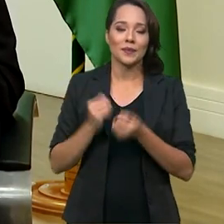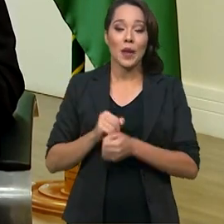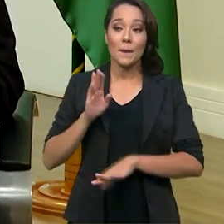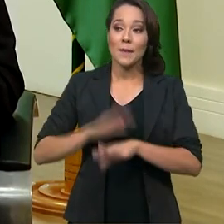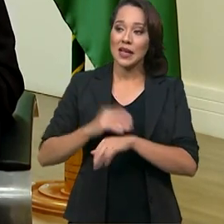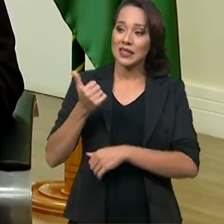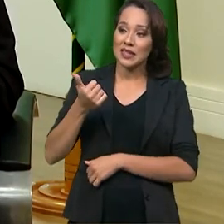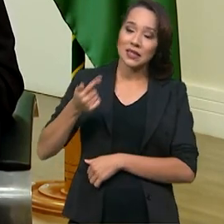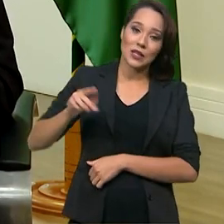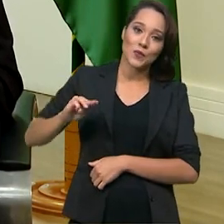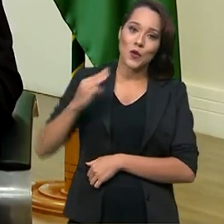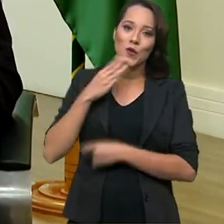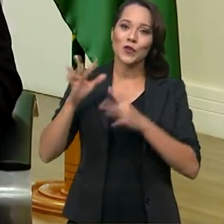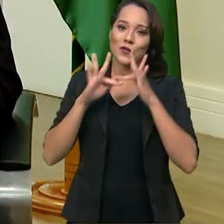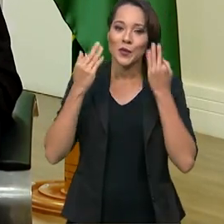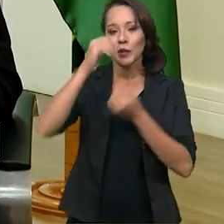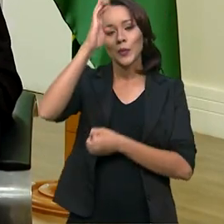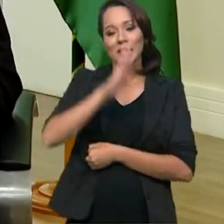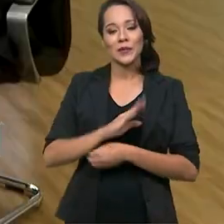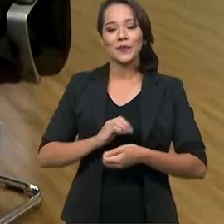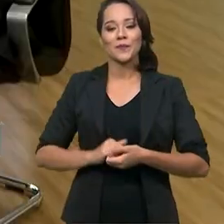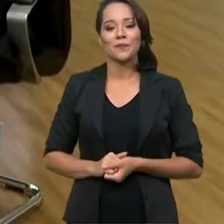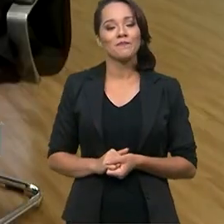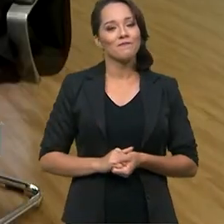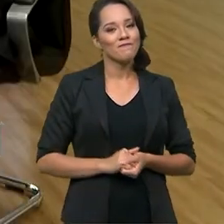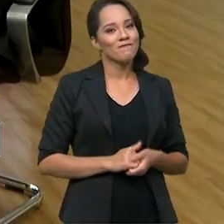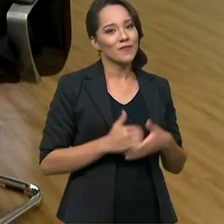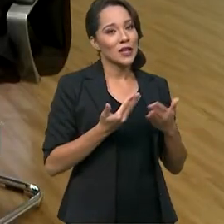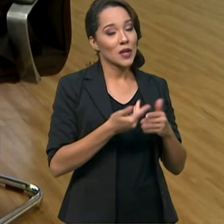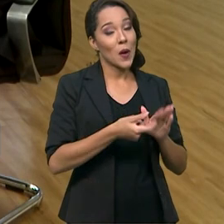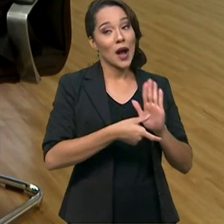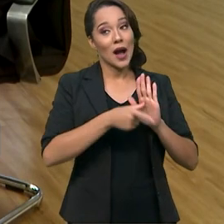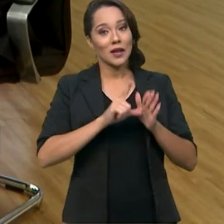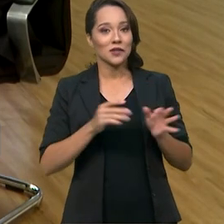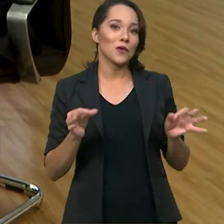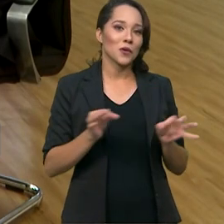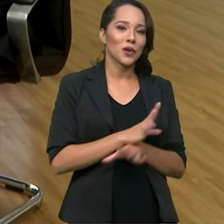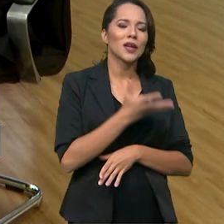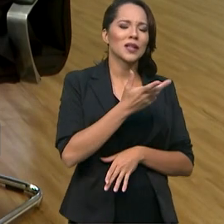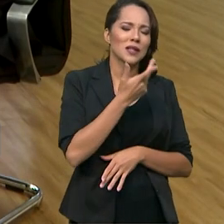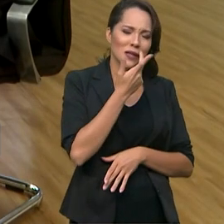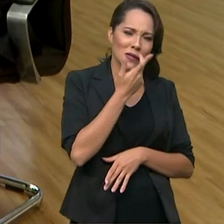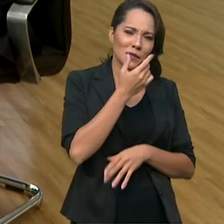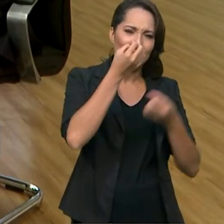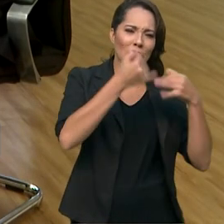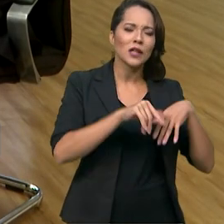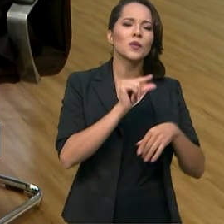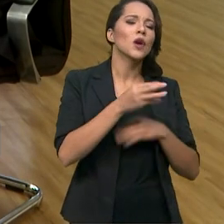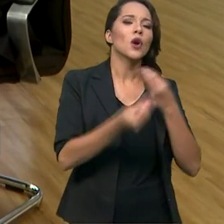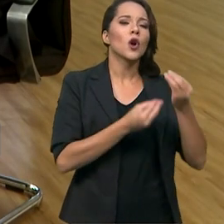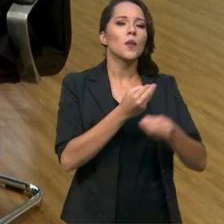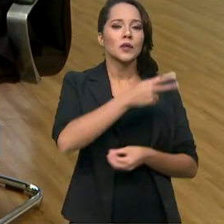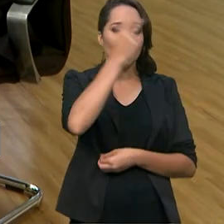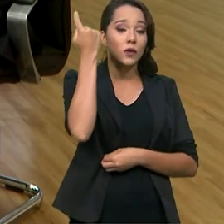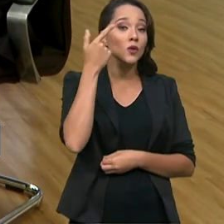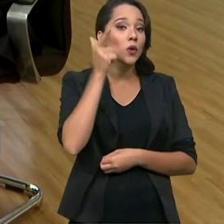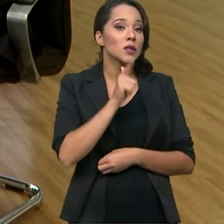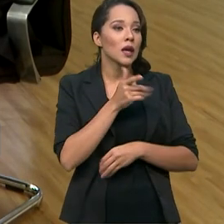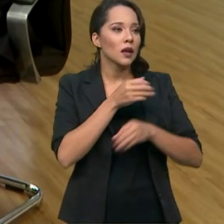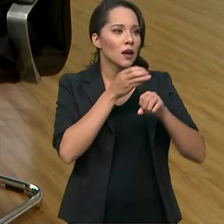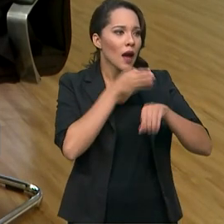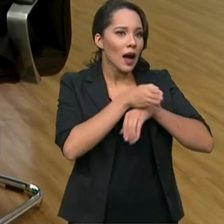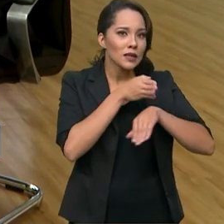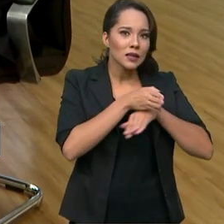de 17 milhões de famílias brasileiras atendidas. Então, antes da gente concluir, eu queria que o senhor explicasse como as pessoas acessam todos